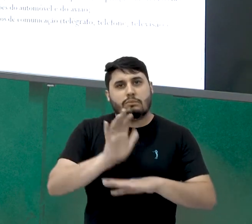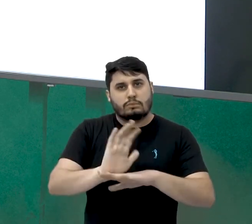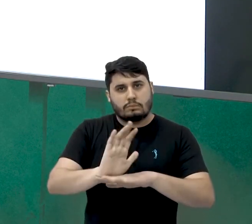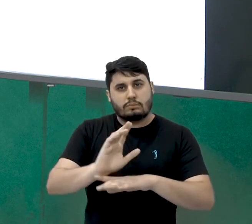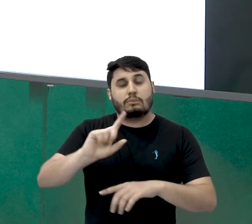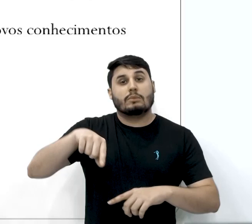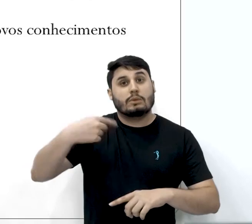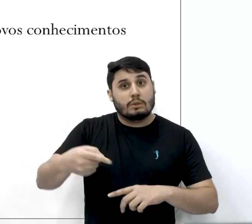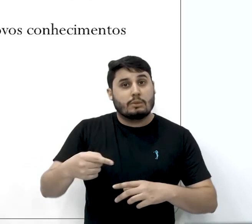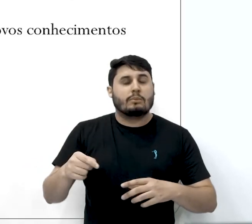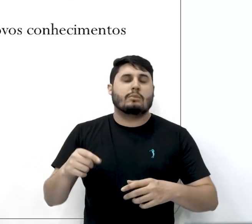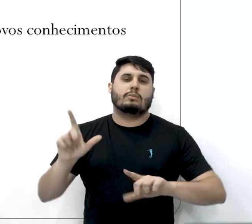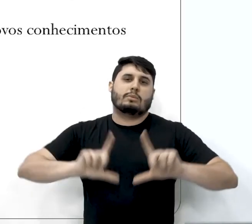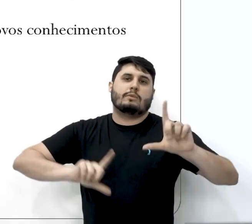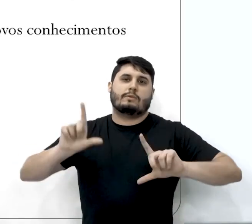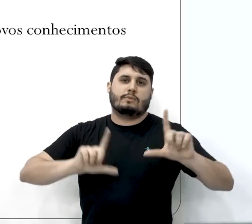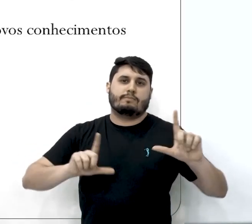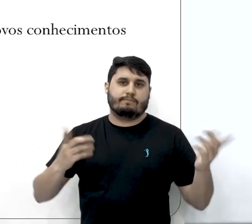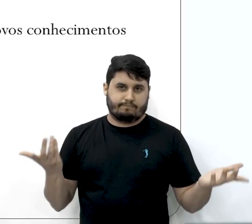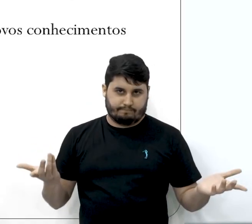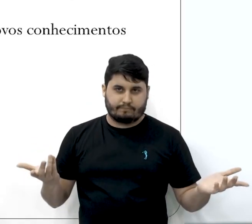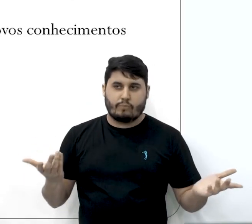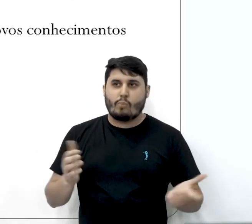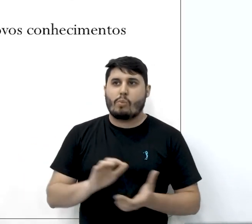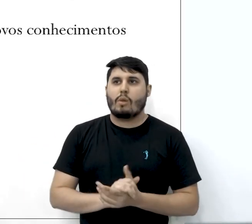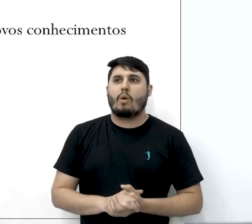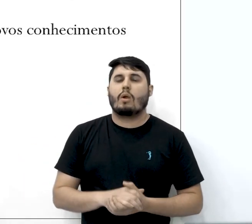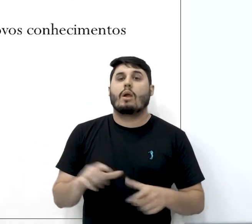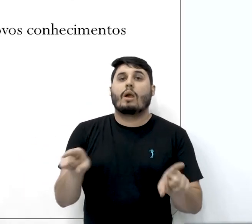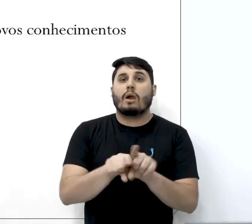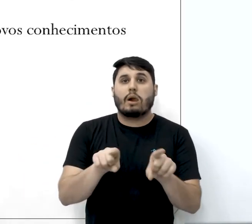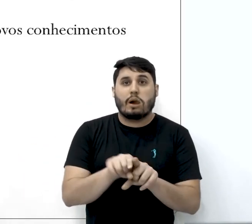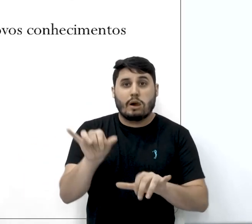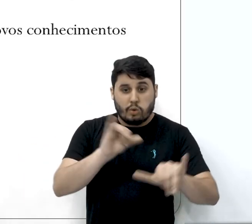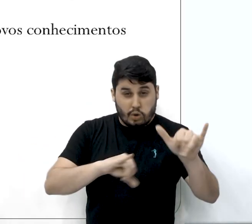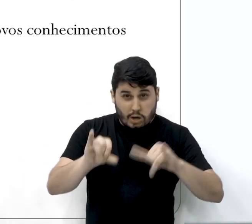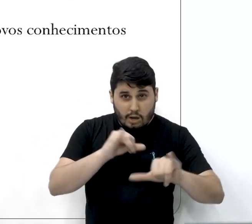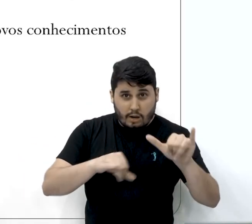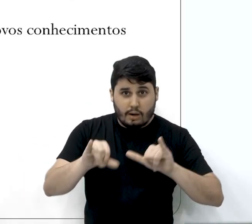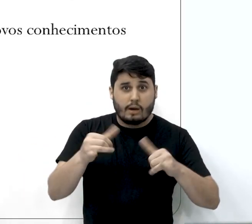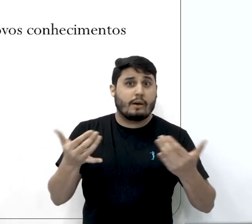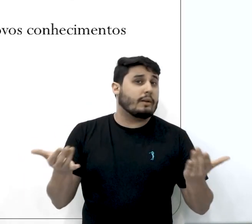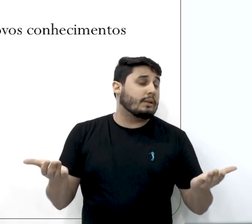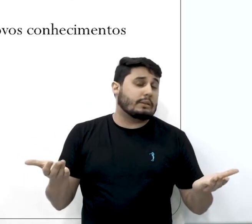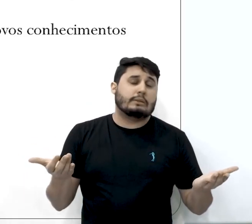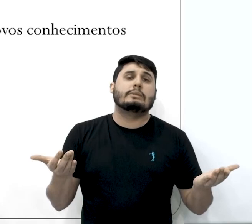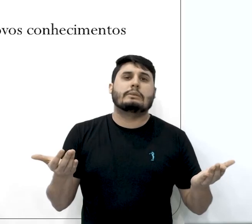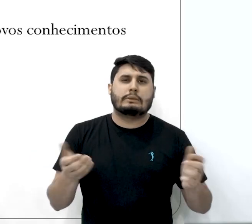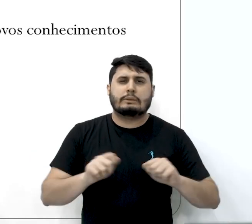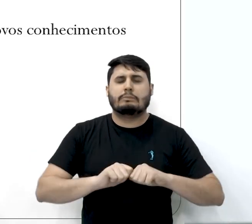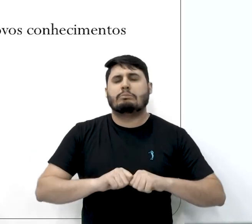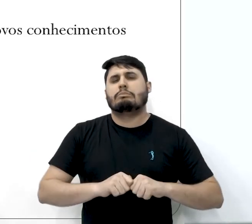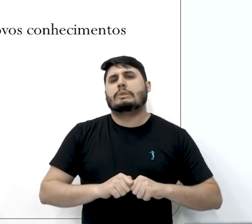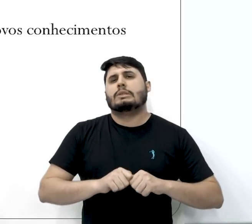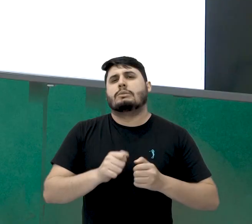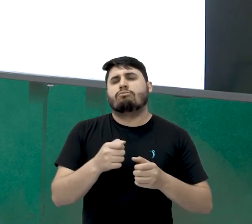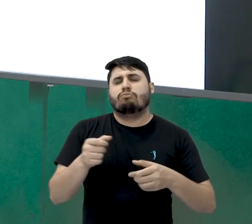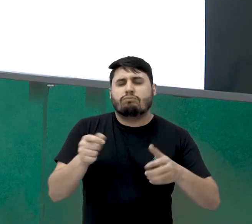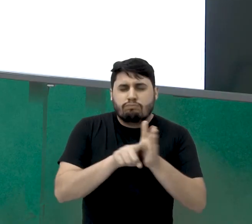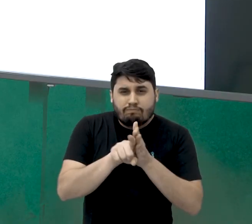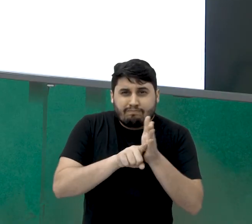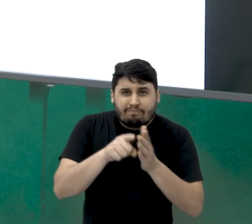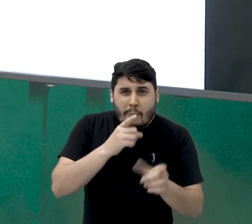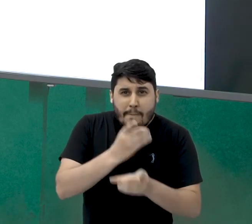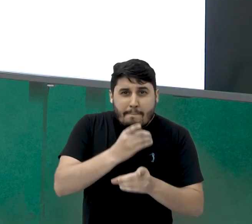segunda revolução industrial. Certo? O avanço da química, certo? A medicina, né,